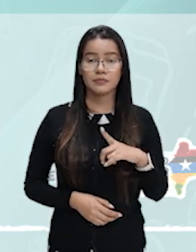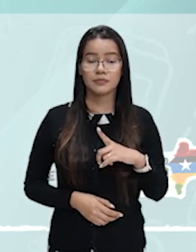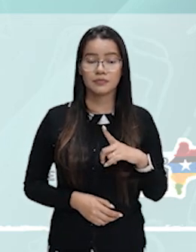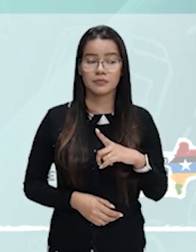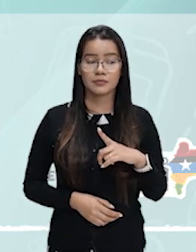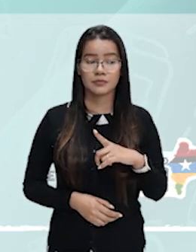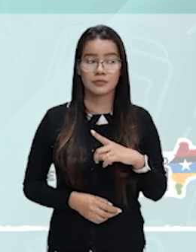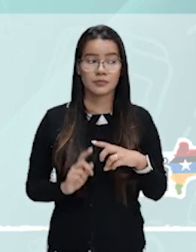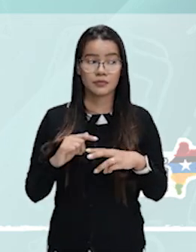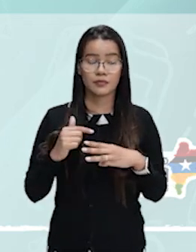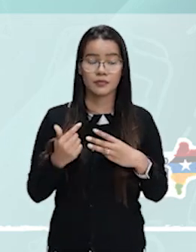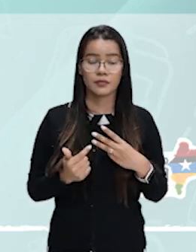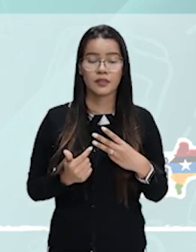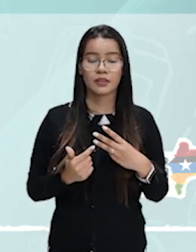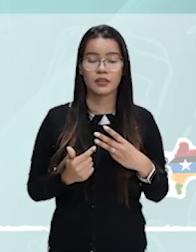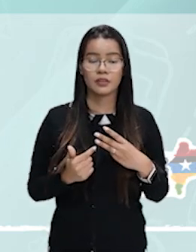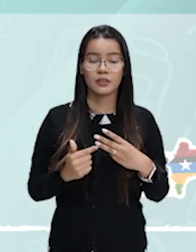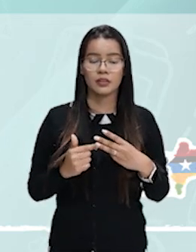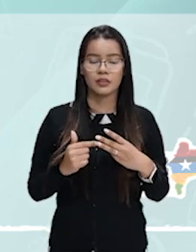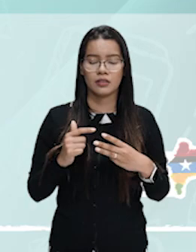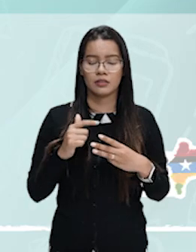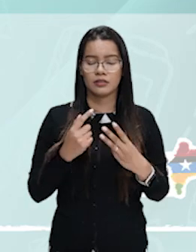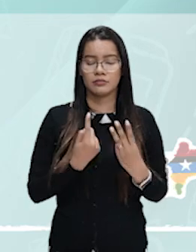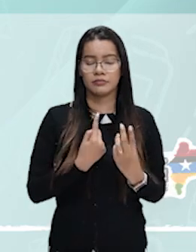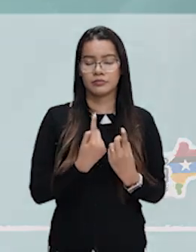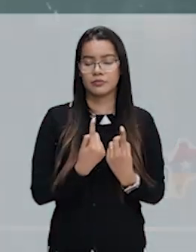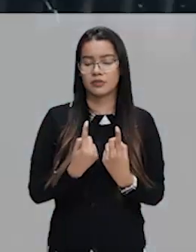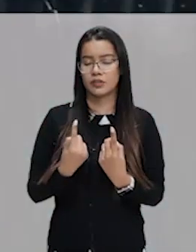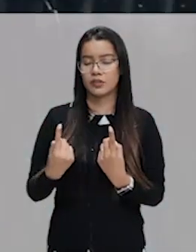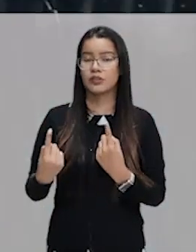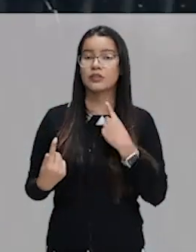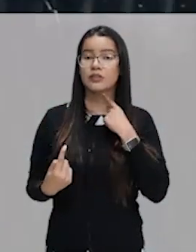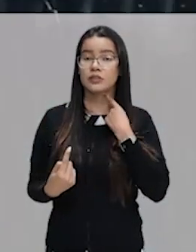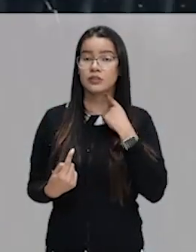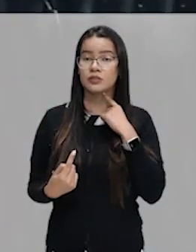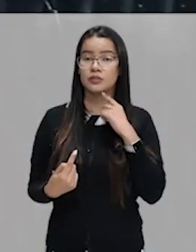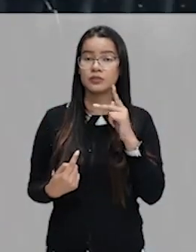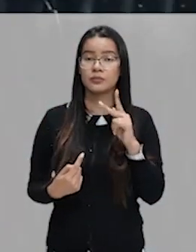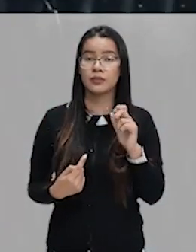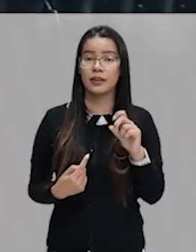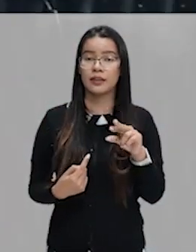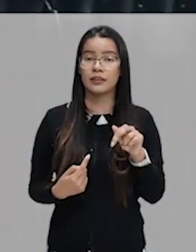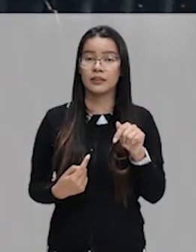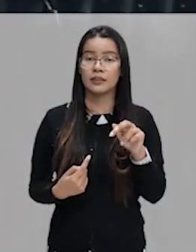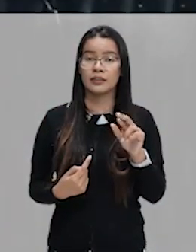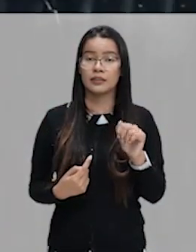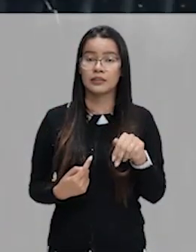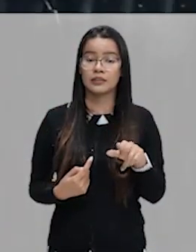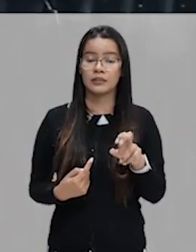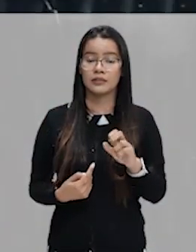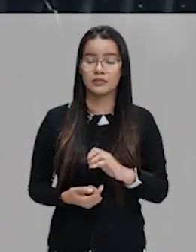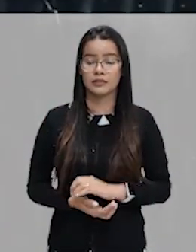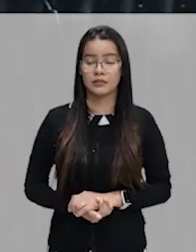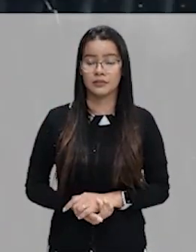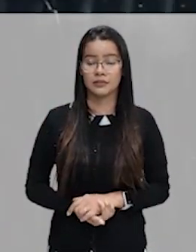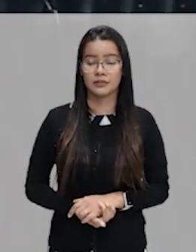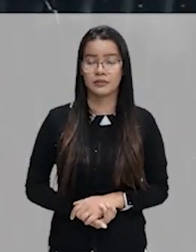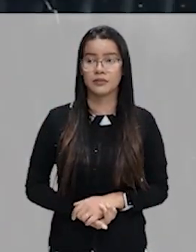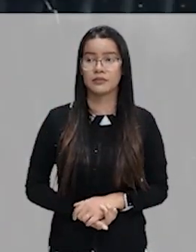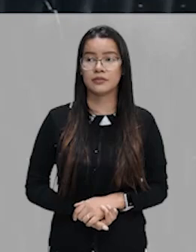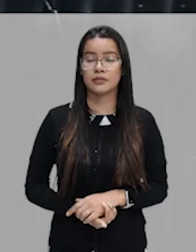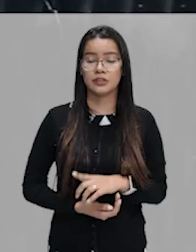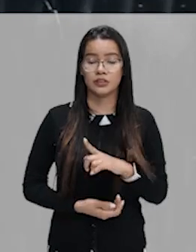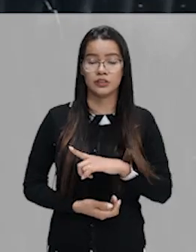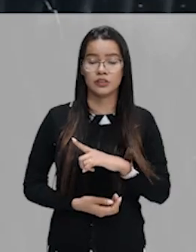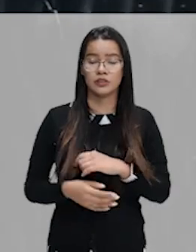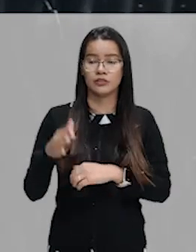Havia 3 latas de lixo no parque. There were leaves on the grass. Havia